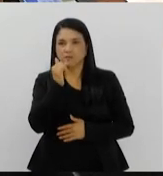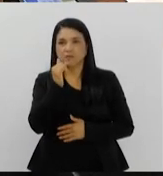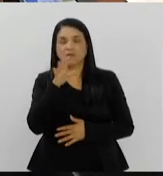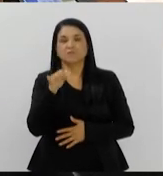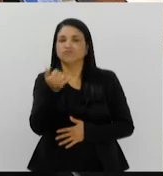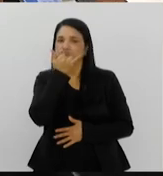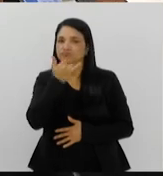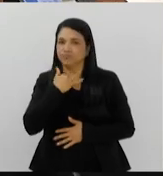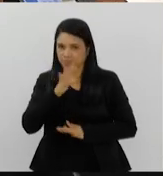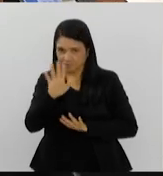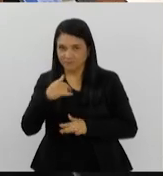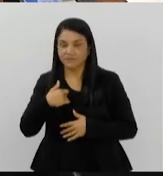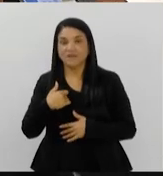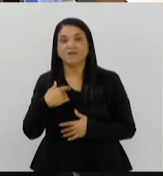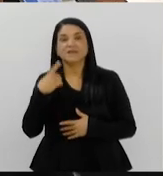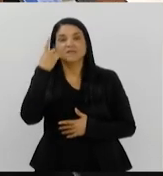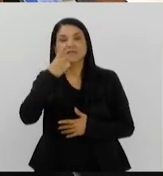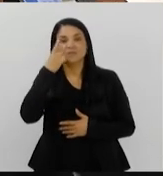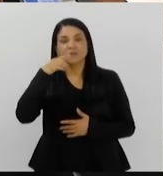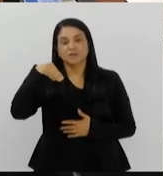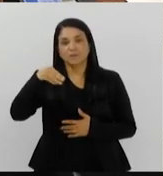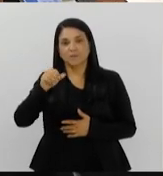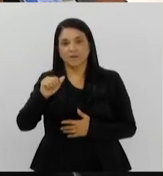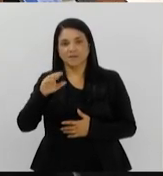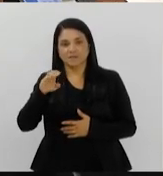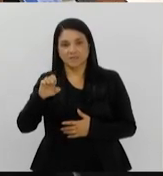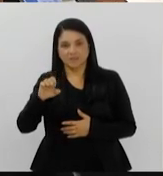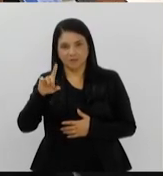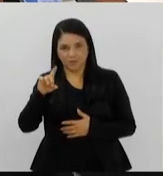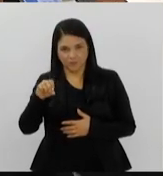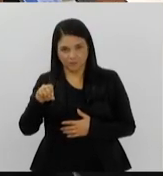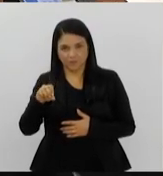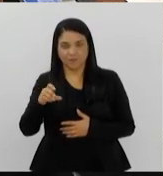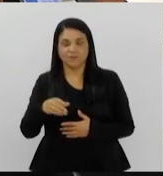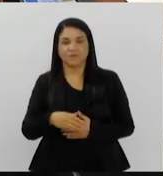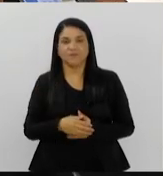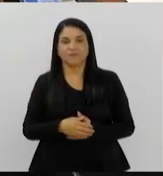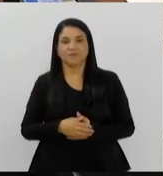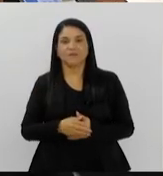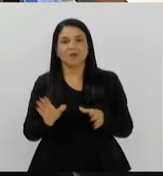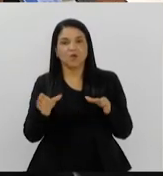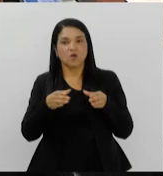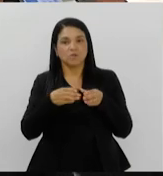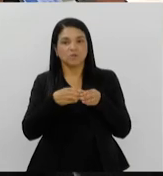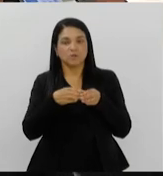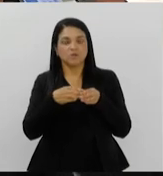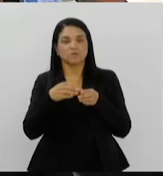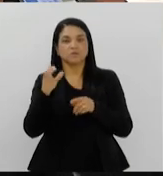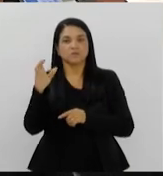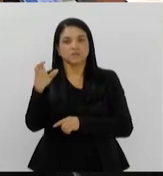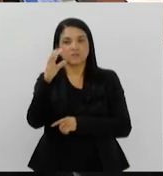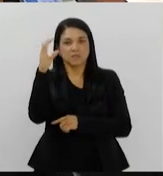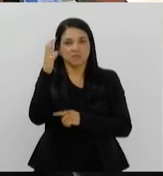deputado Carlos Macedo. Deputado Carlos Macedo, pela Comissão de Ciência e Tecnologia.